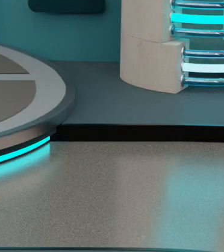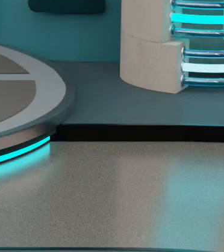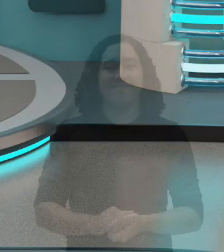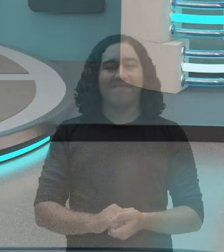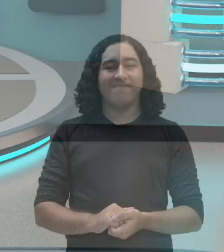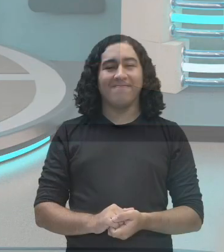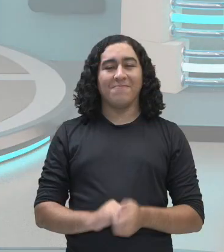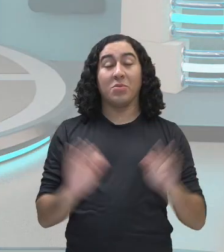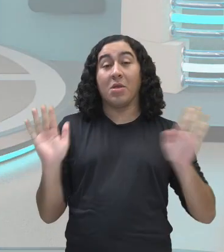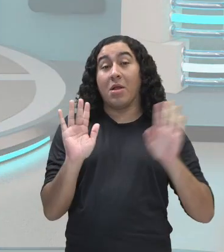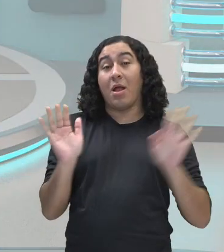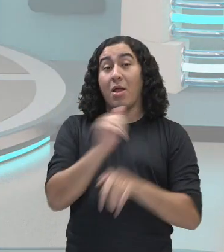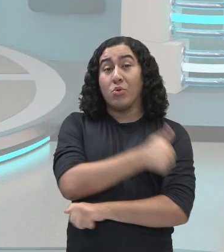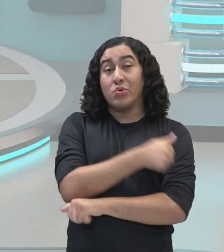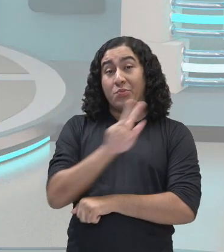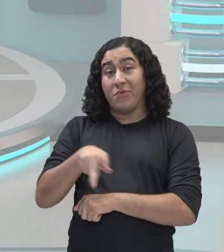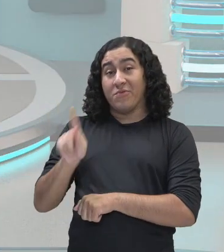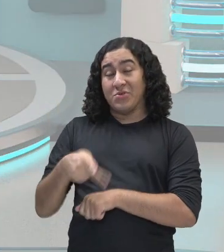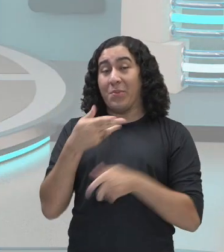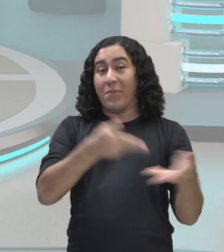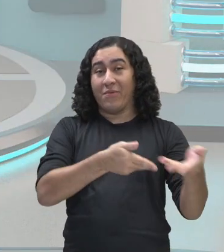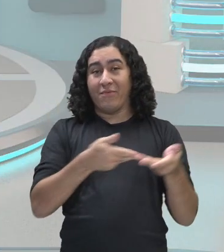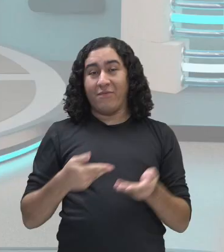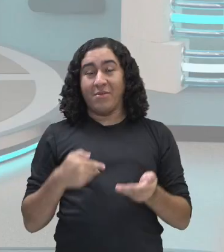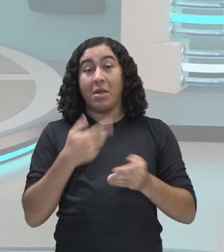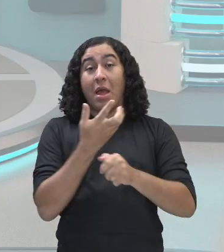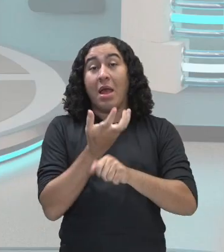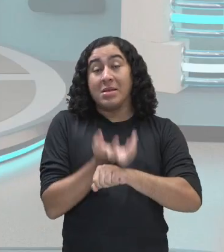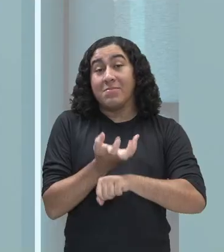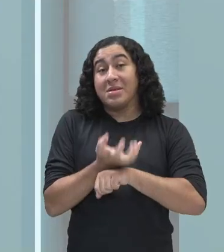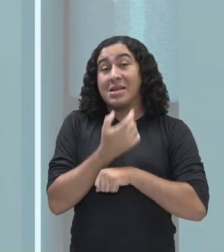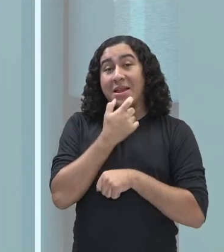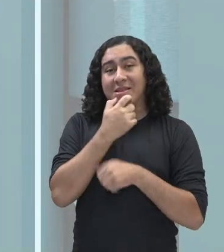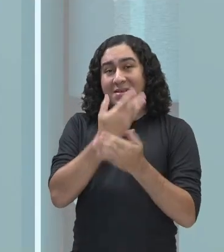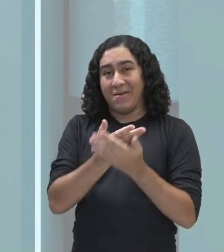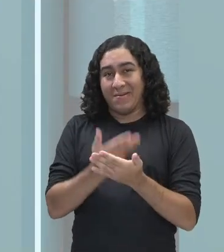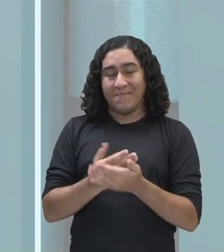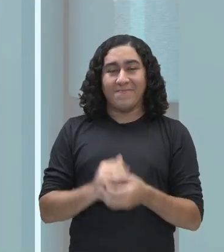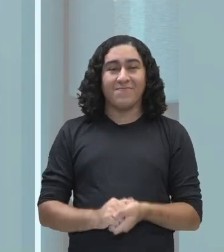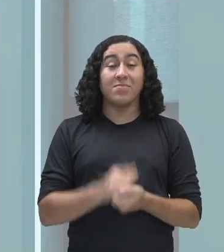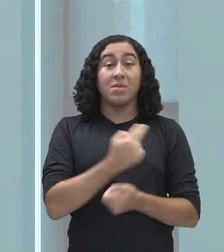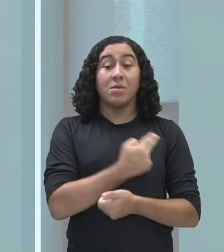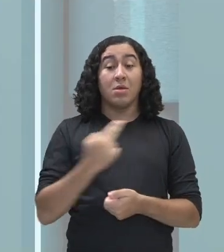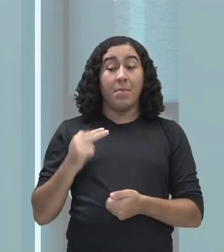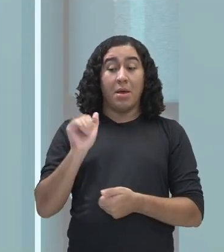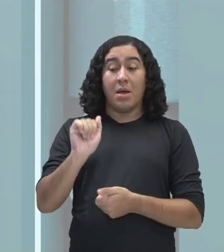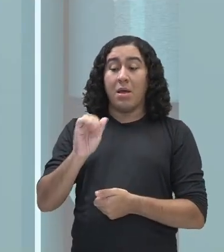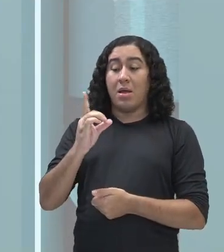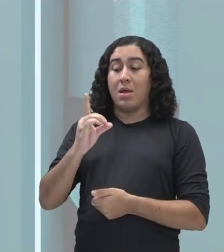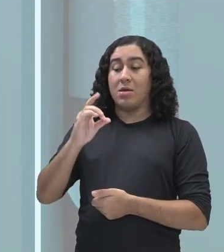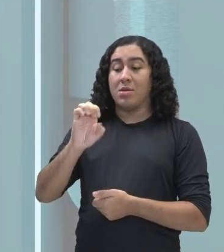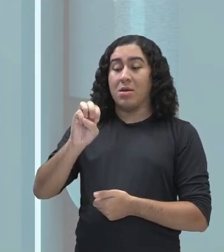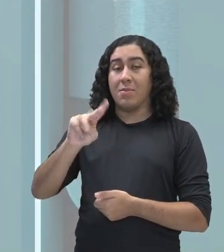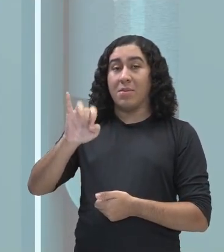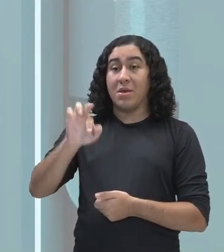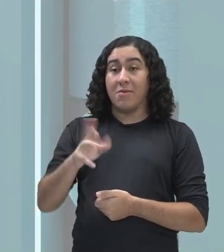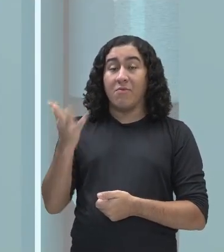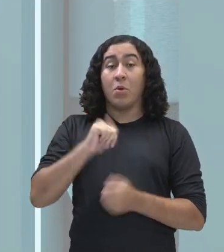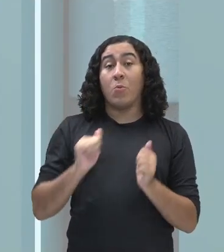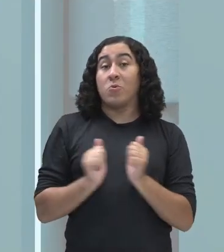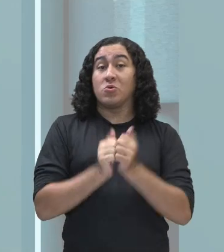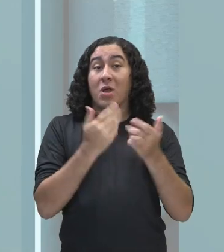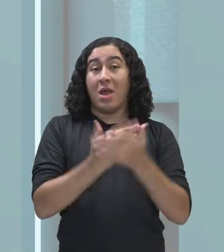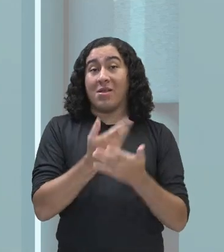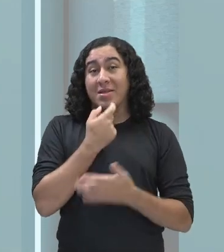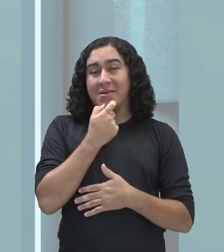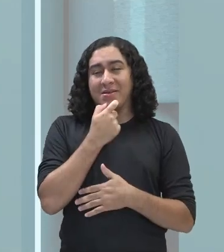Hello, dear students, teachers, welcome! Bem-vindo à nossa aula de língua inglesa. Eu sou o Teacher Ademir Ribeiro e vamos juntos aí para a nossa aula de